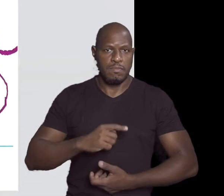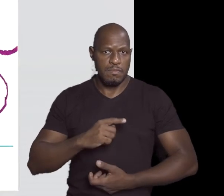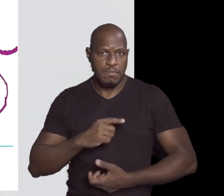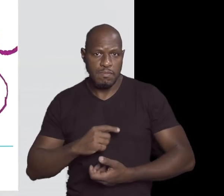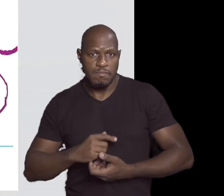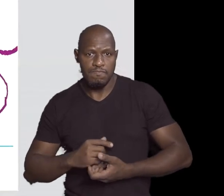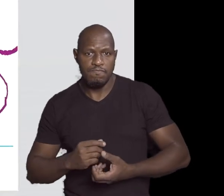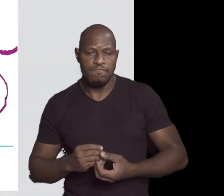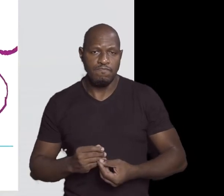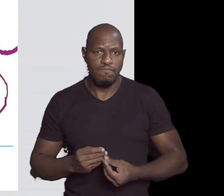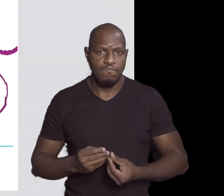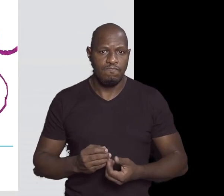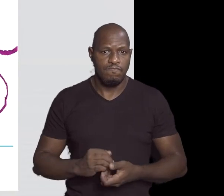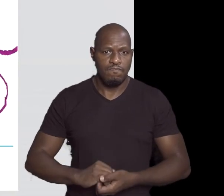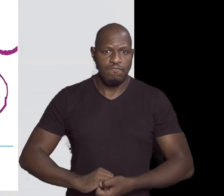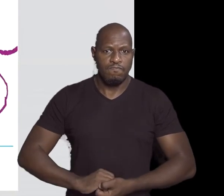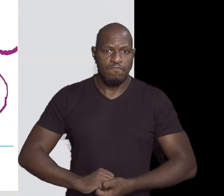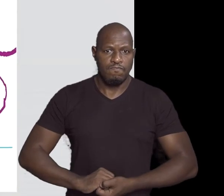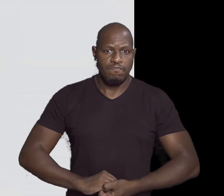vendem